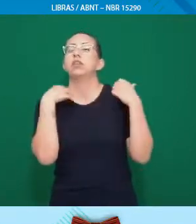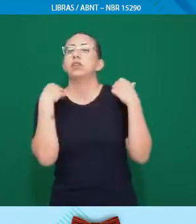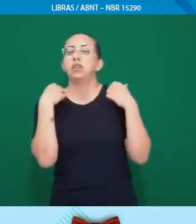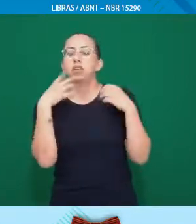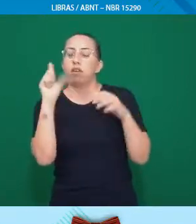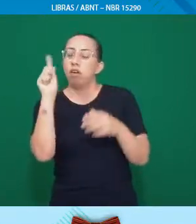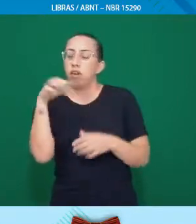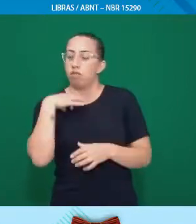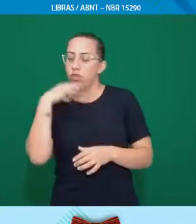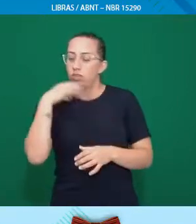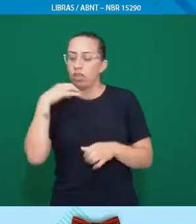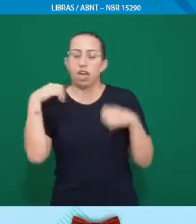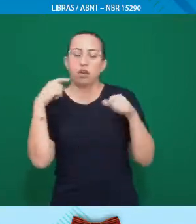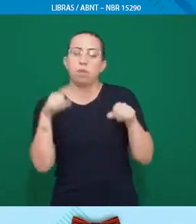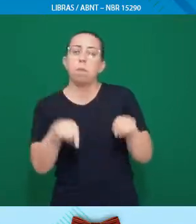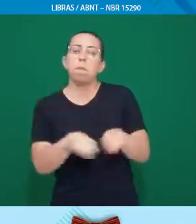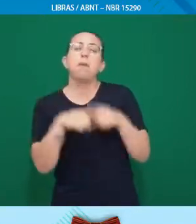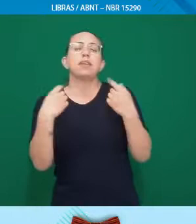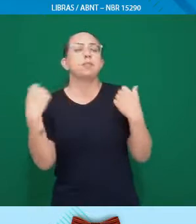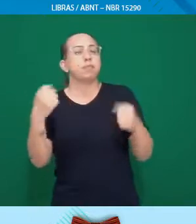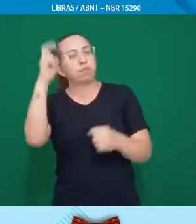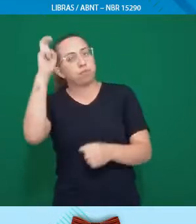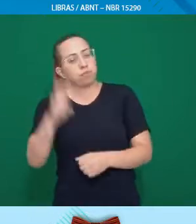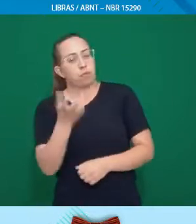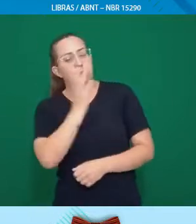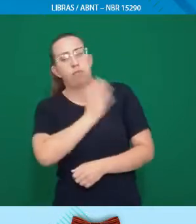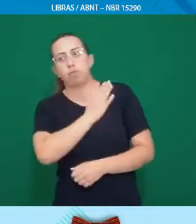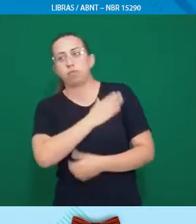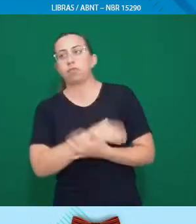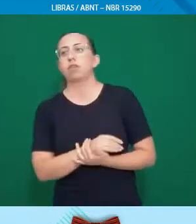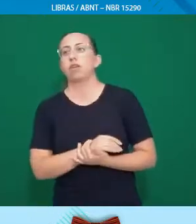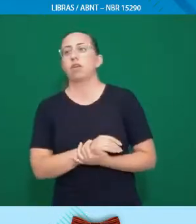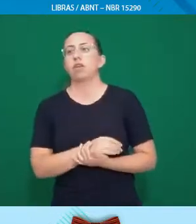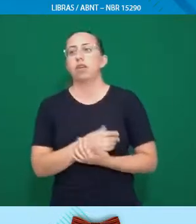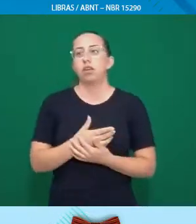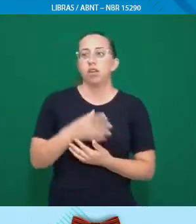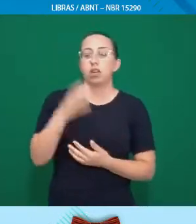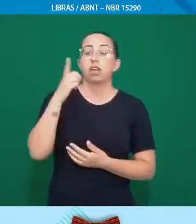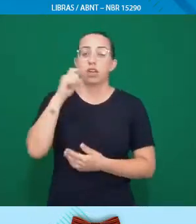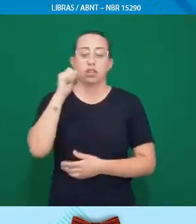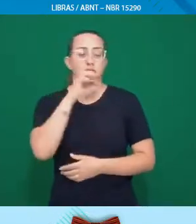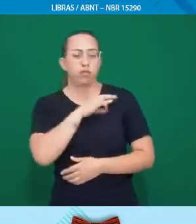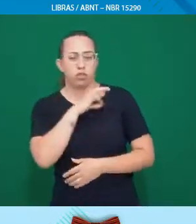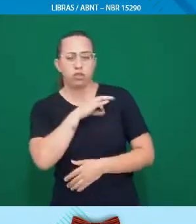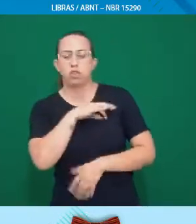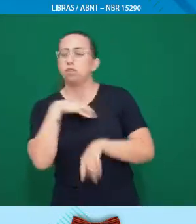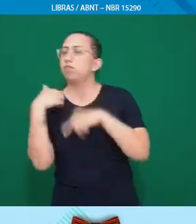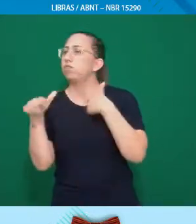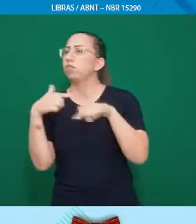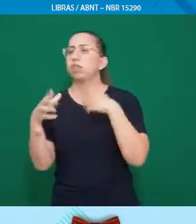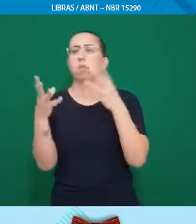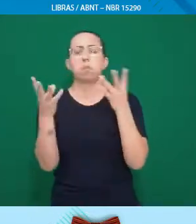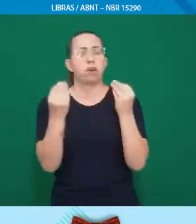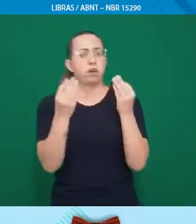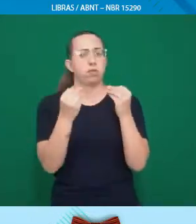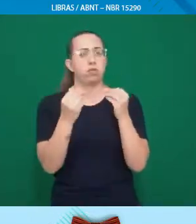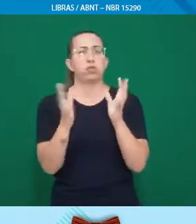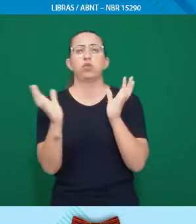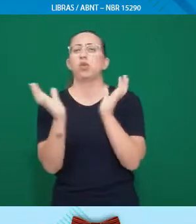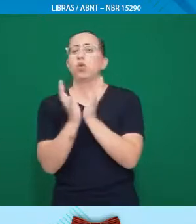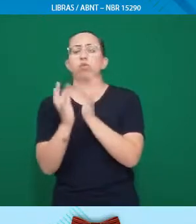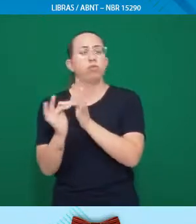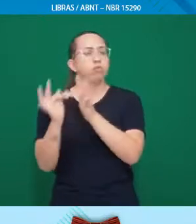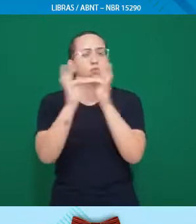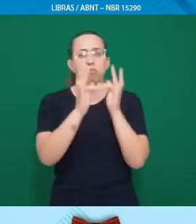obrigação nossa assim me dediquei Sim é claro que não foi sozinha dá um olinho tô com ela nossa equipe da